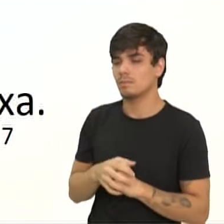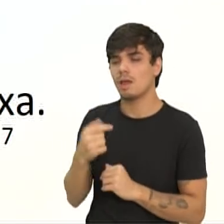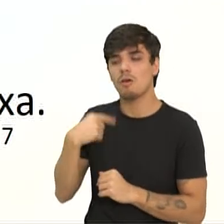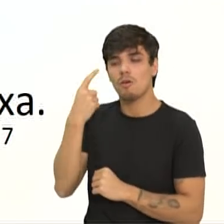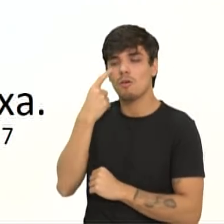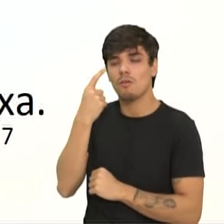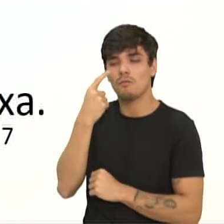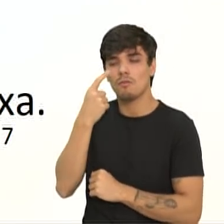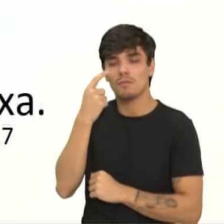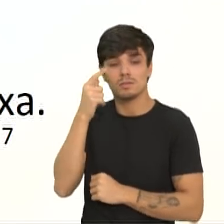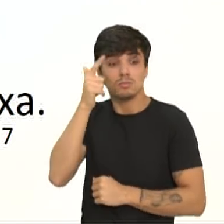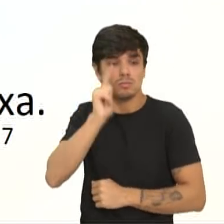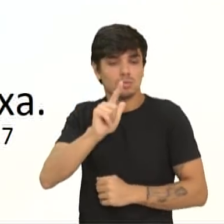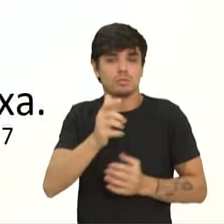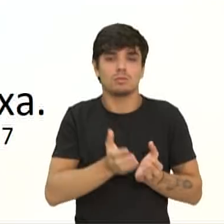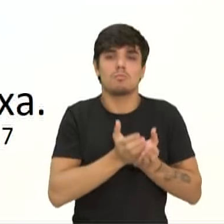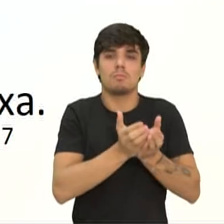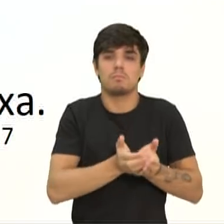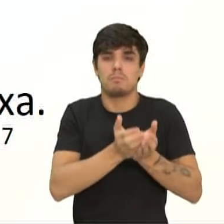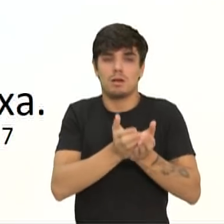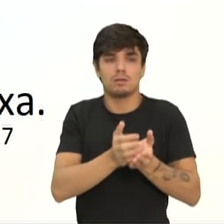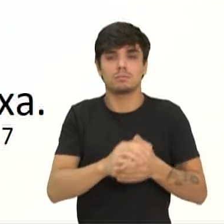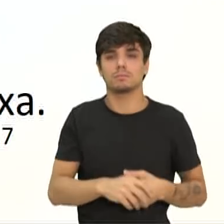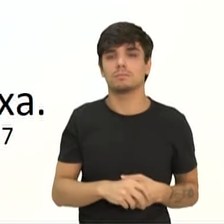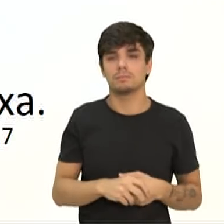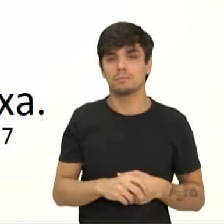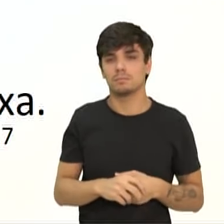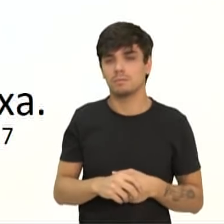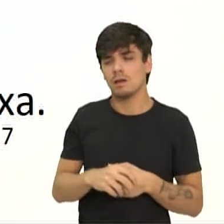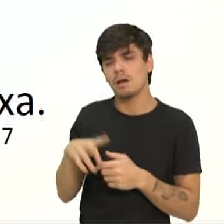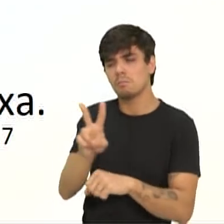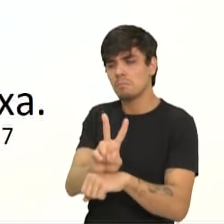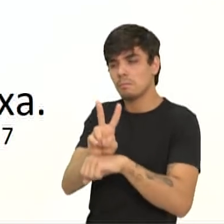se arranjo uma canoa por aí, nem que seja